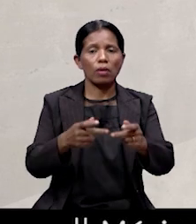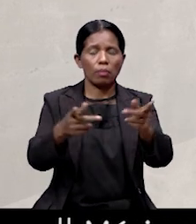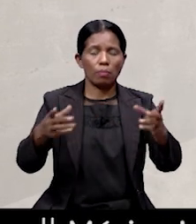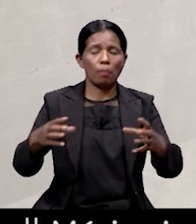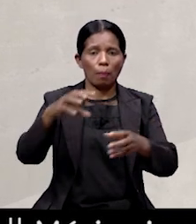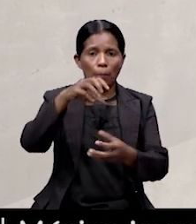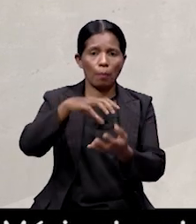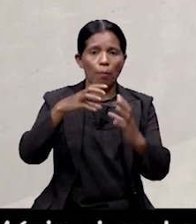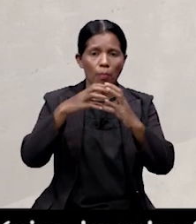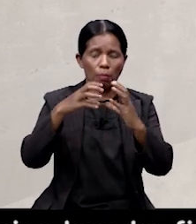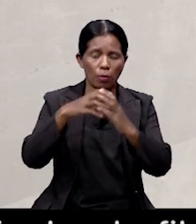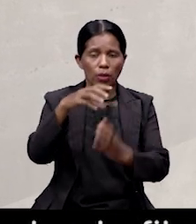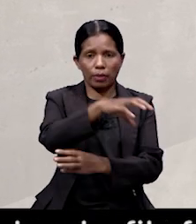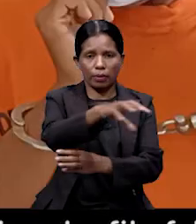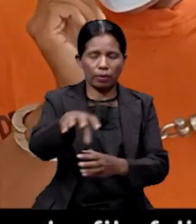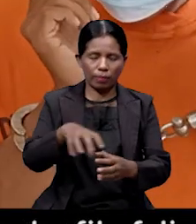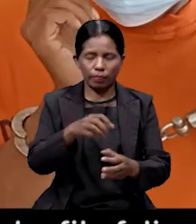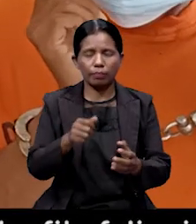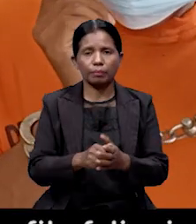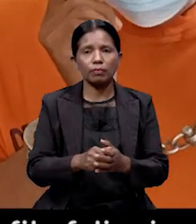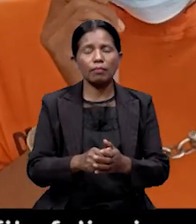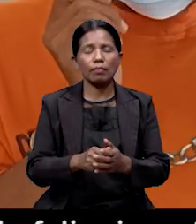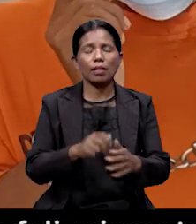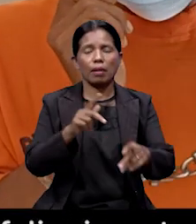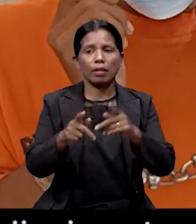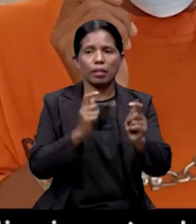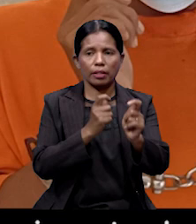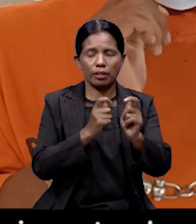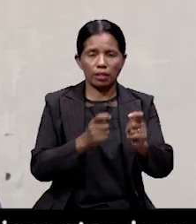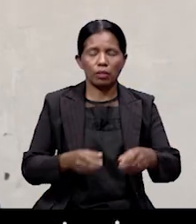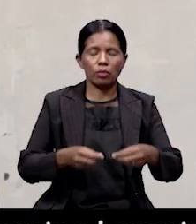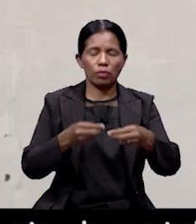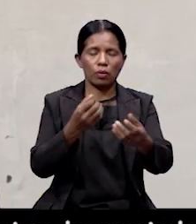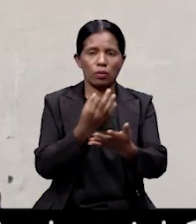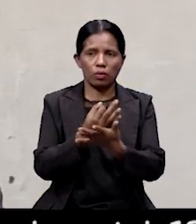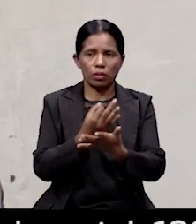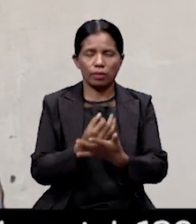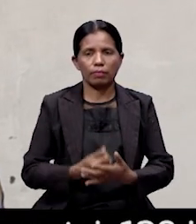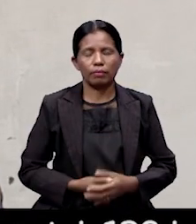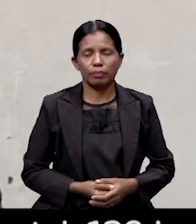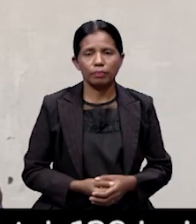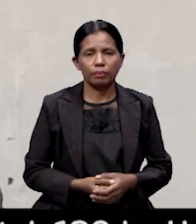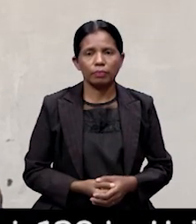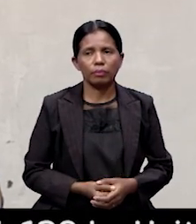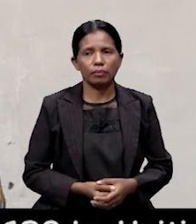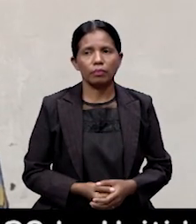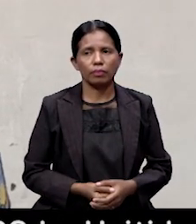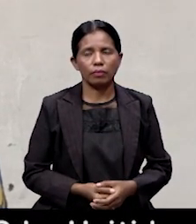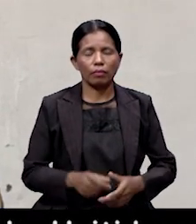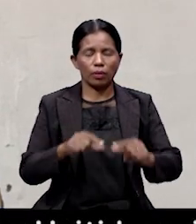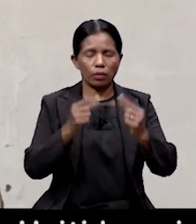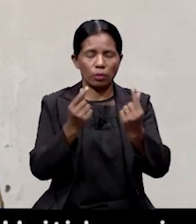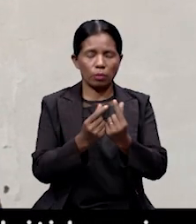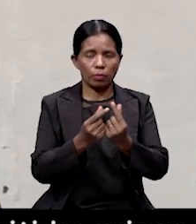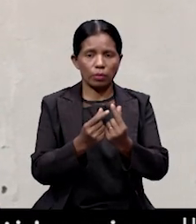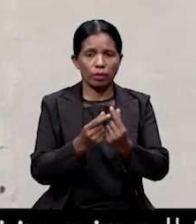investigação criminal atu halo capturação, suspeito sira tenta atu fos suborno. Equipe de investigação criminal Município de